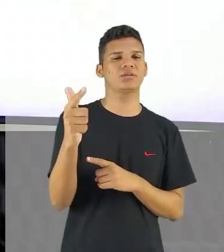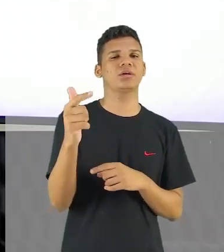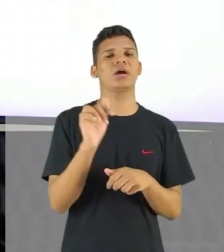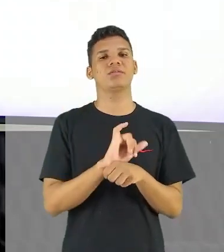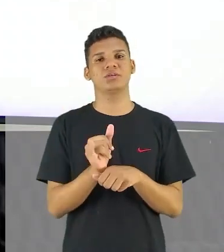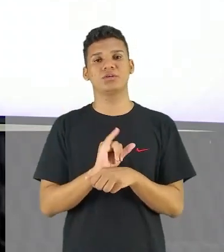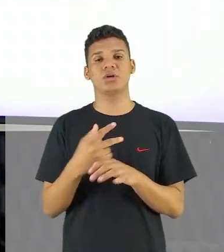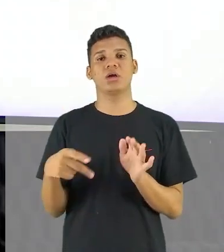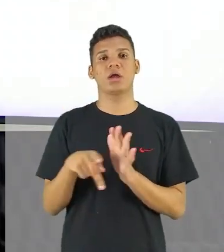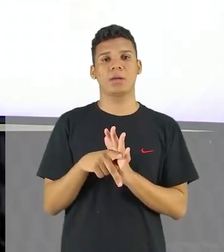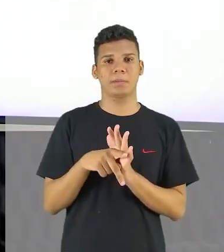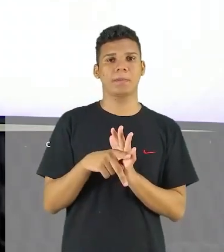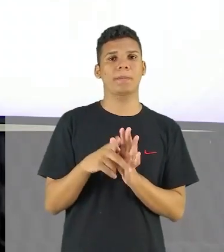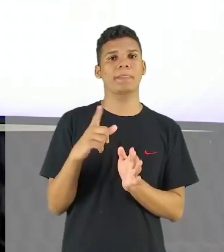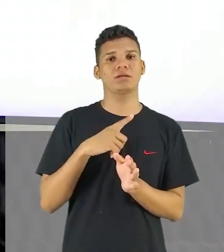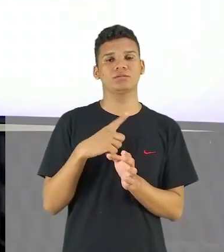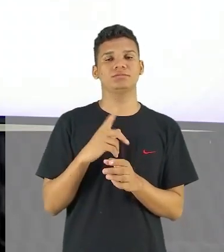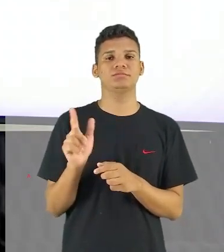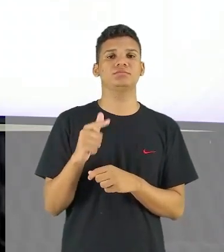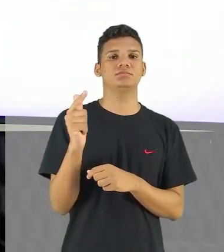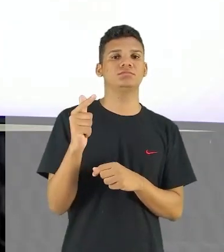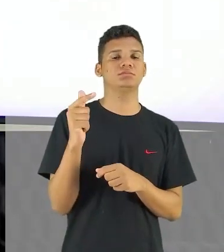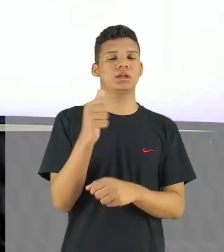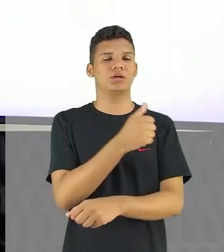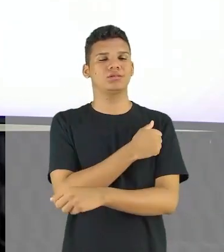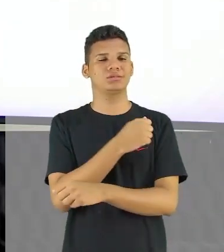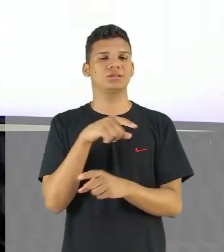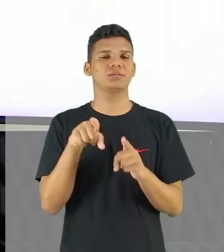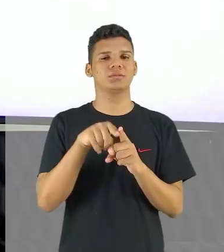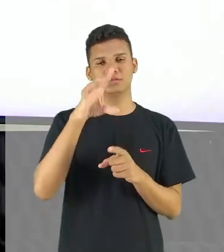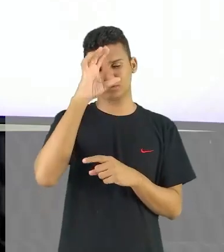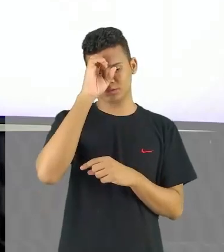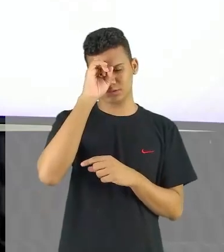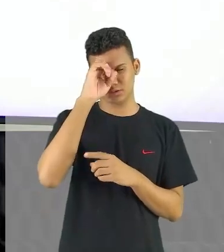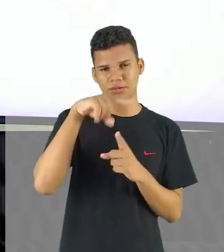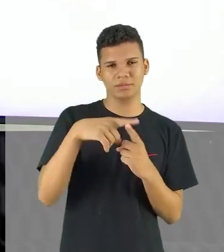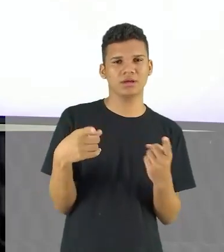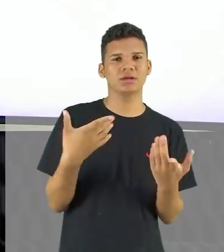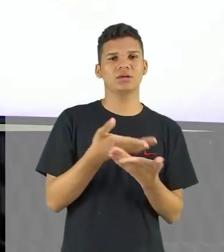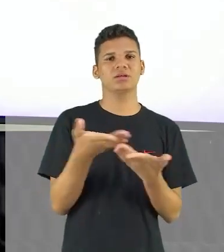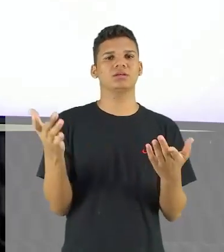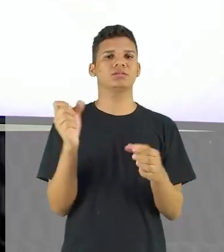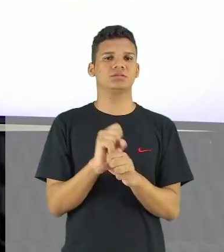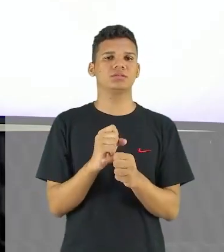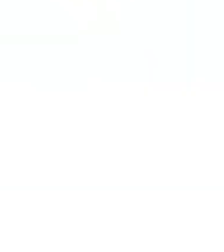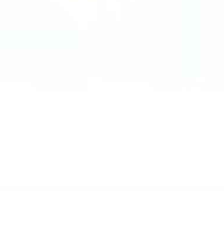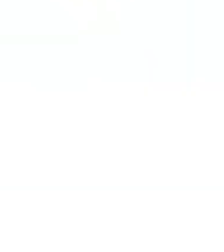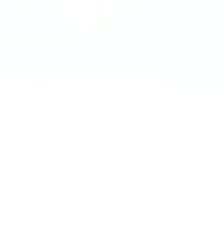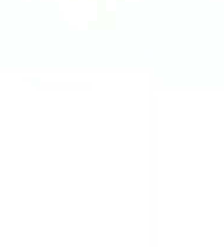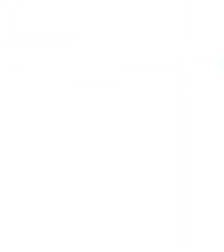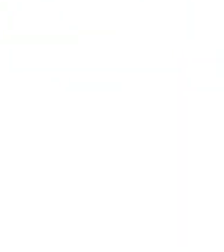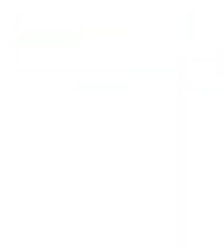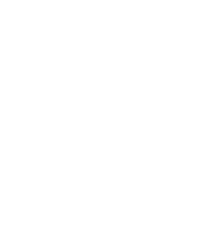vídeo no canal, tem mais aula, tem mais aprendizado e eu espero por vocês!